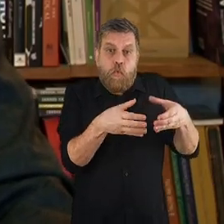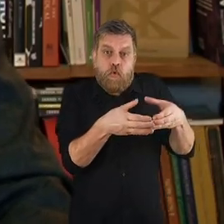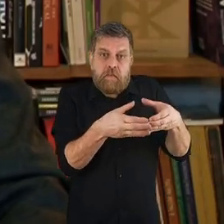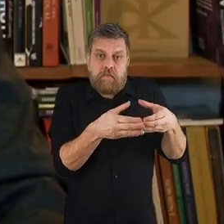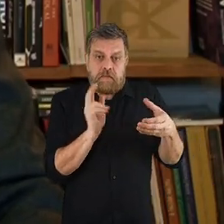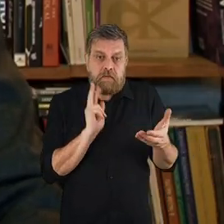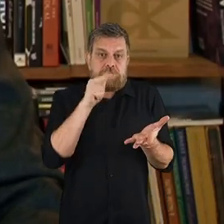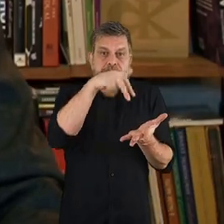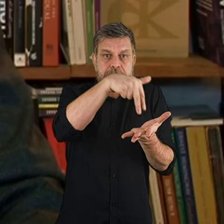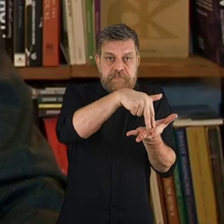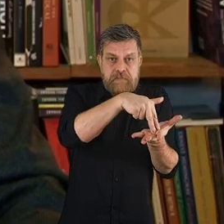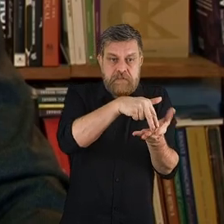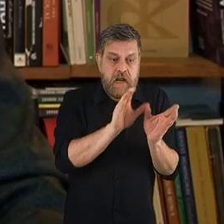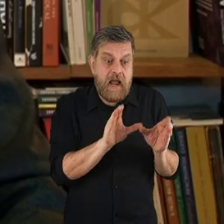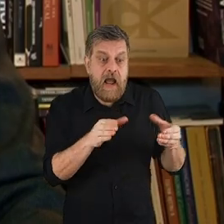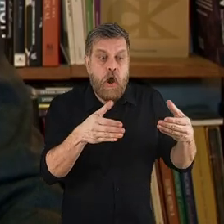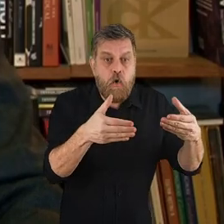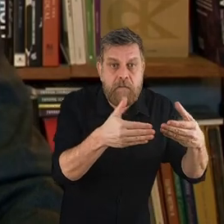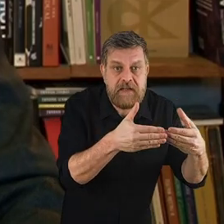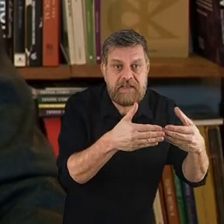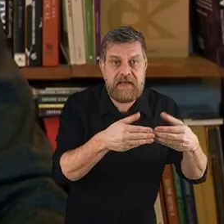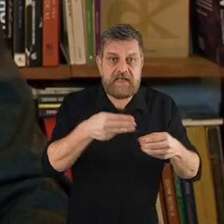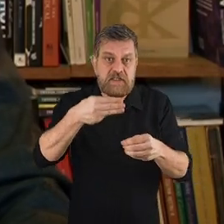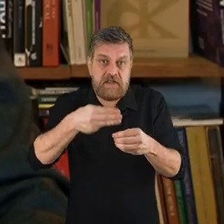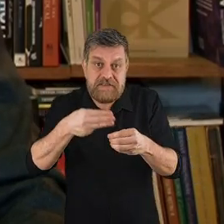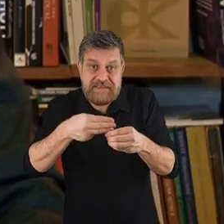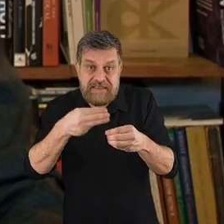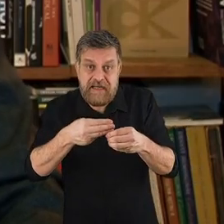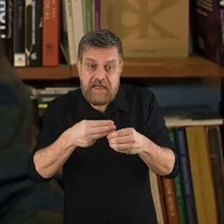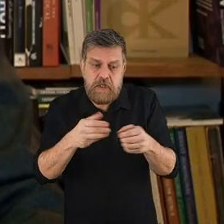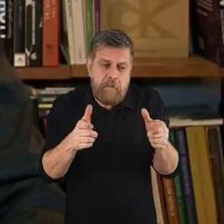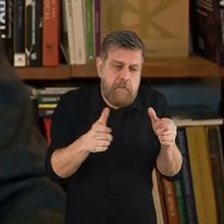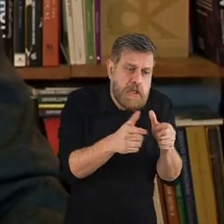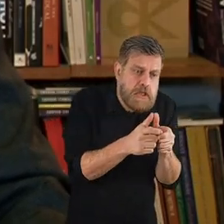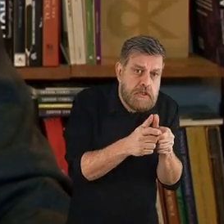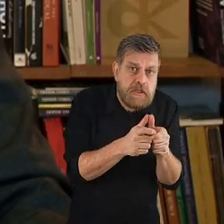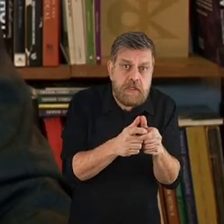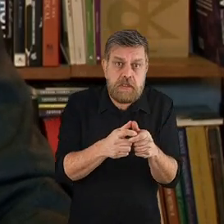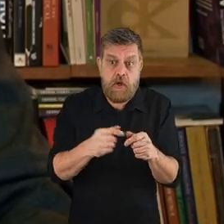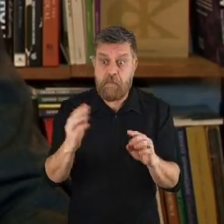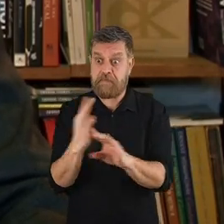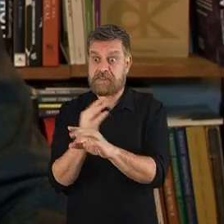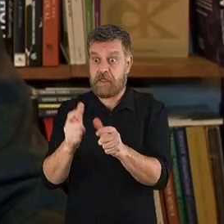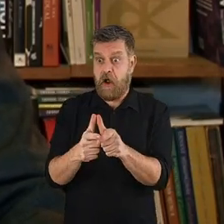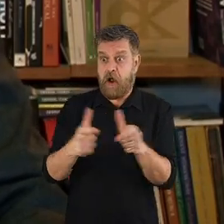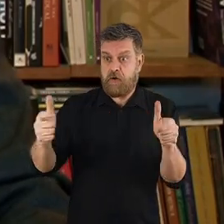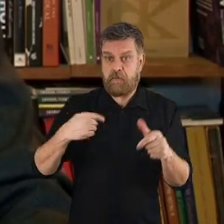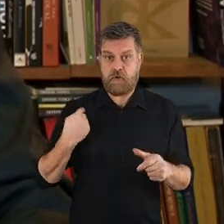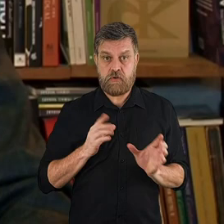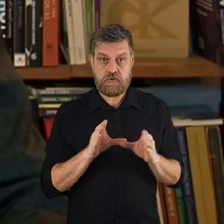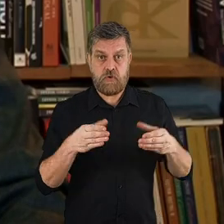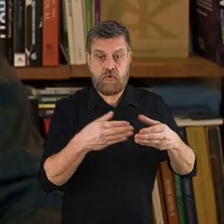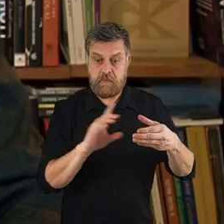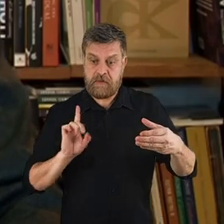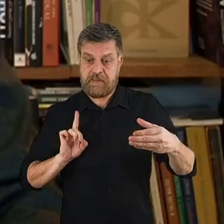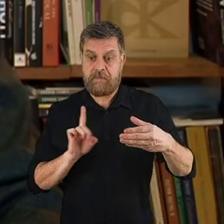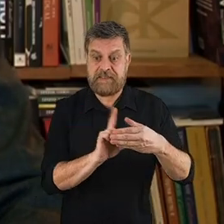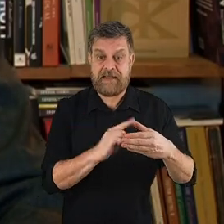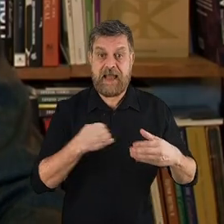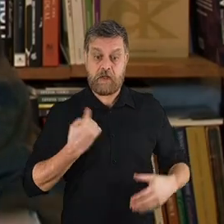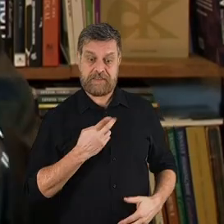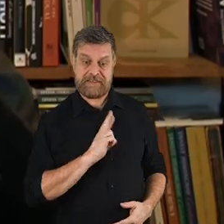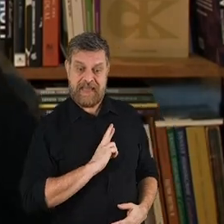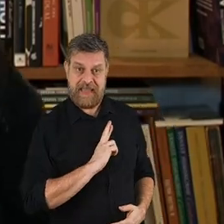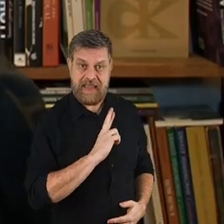outro, a nossa comunidade, na nossa cidade, pequena ou grande, não importa, o nosso grupo de pertencimento de natureza religiosa, o nosso